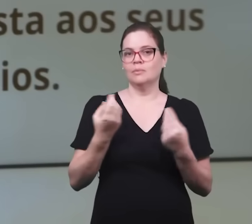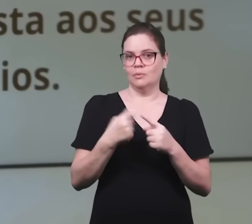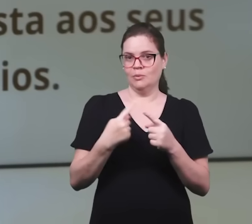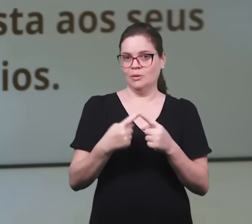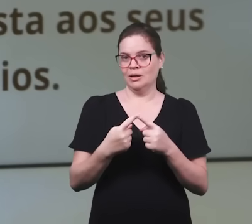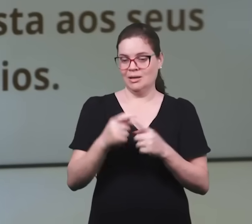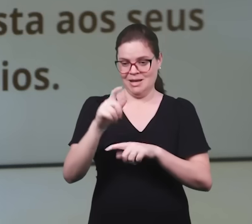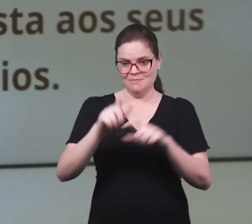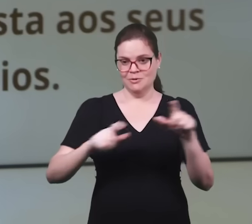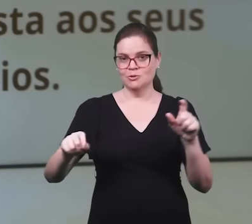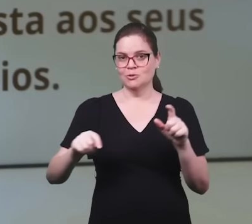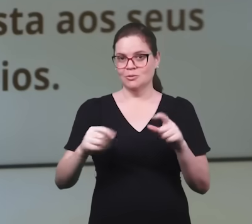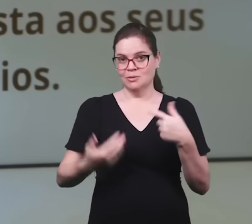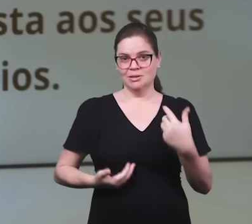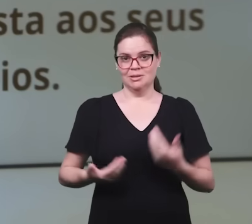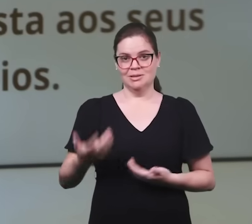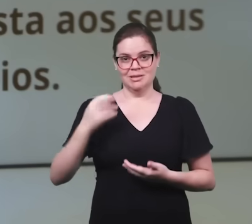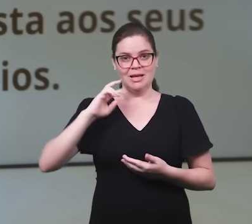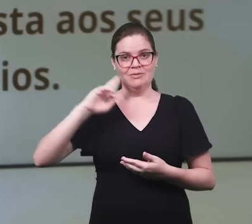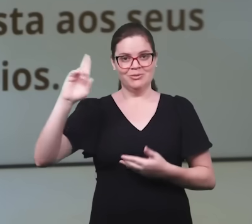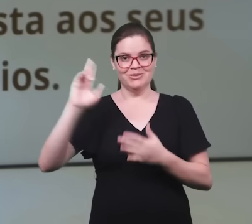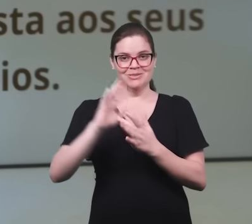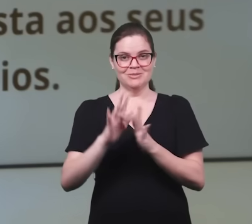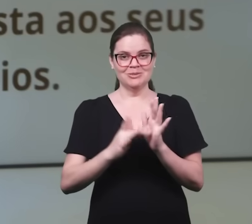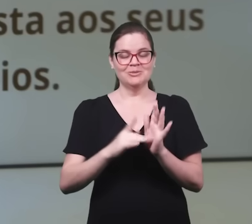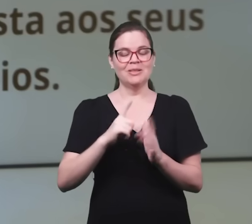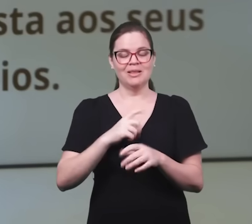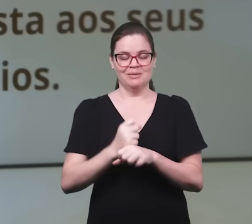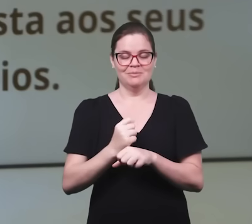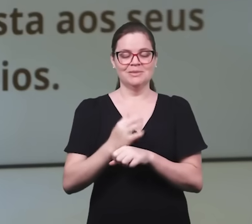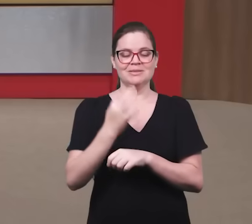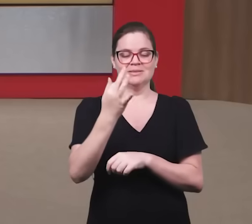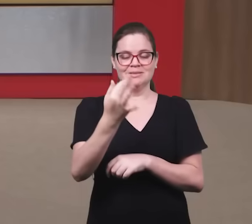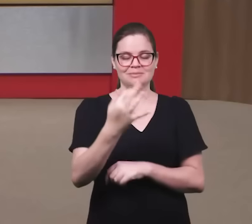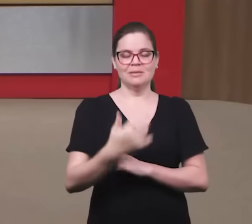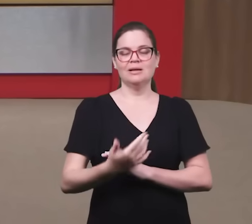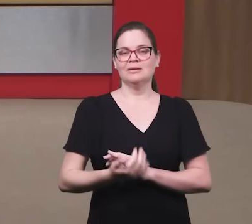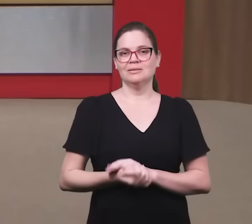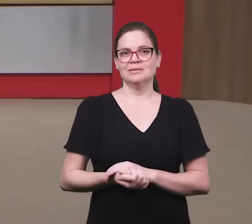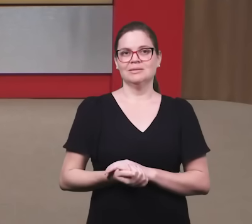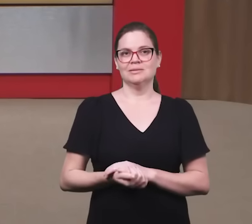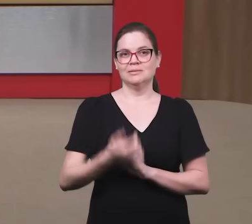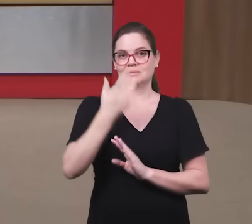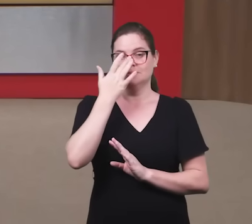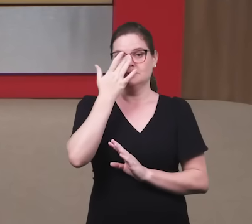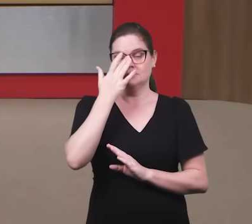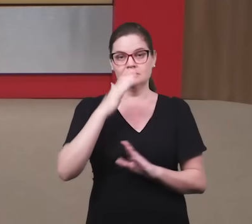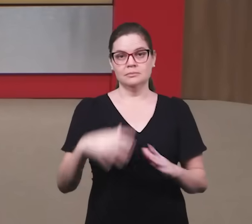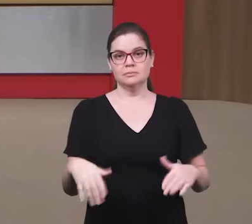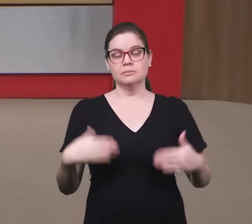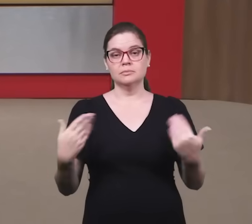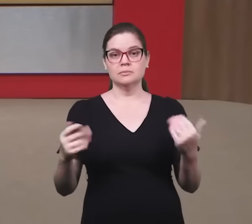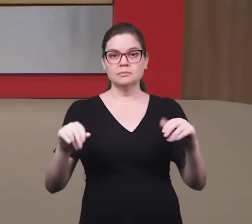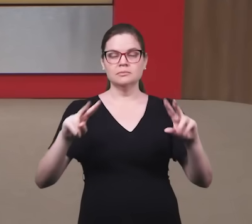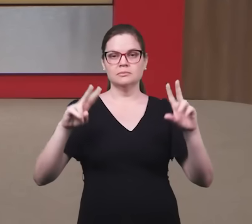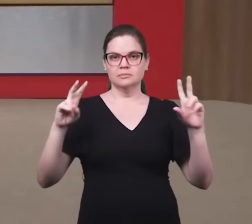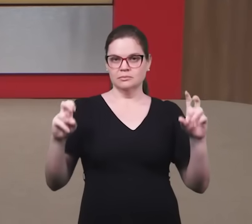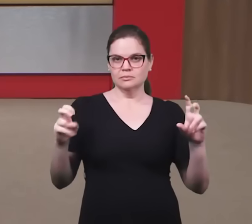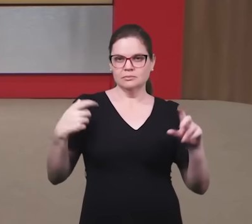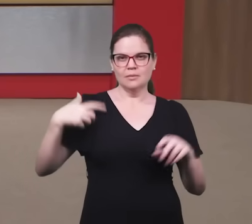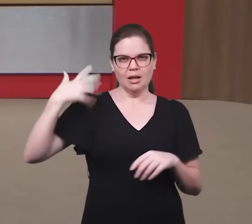em Jesus há uma esperança. Perante essa palavra de